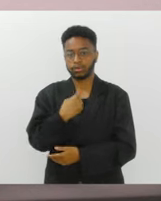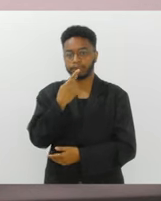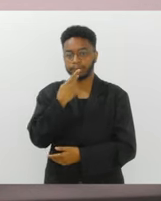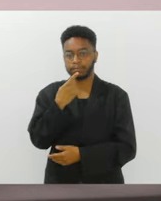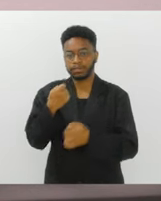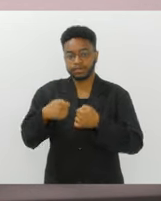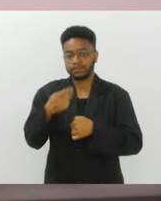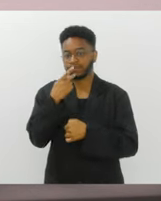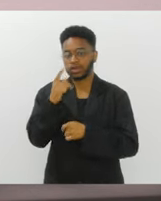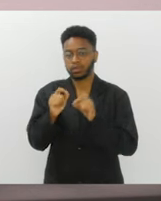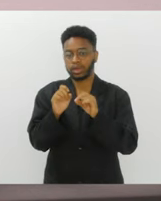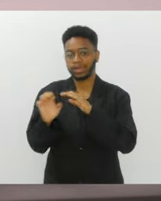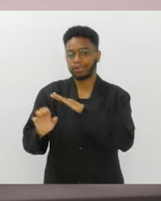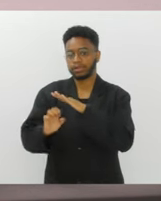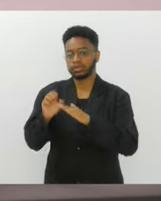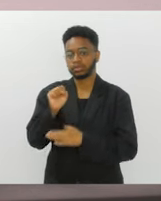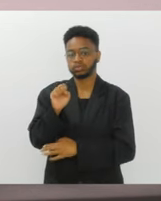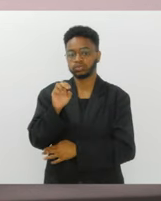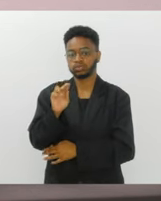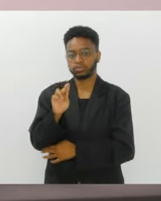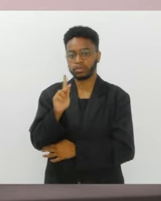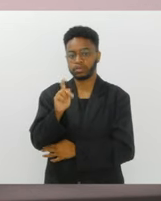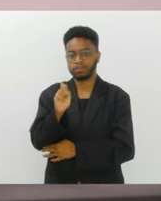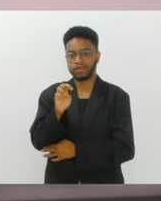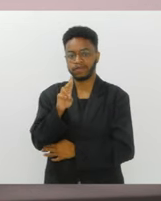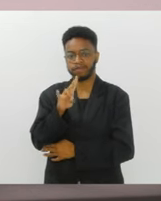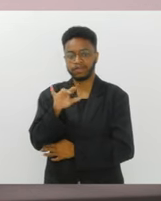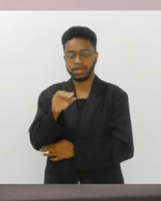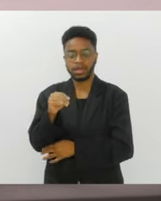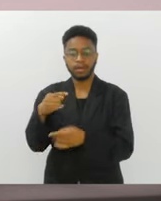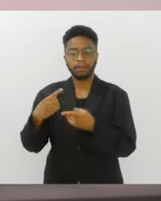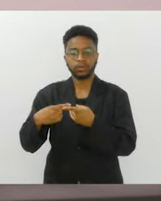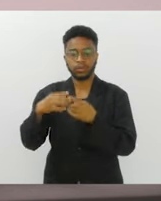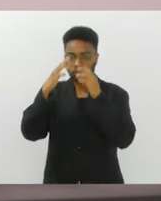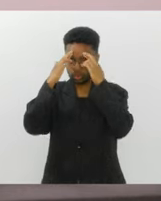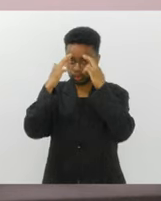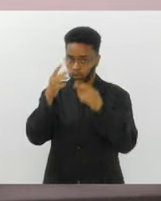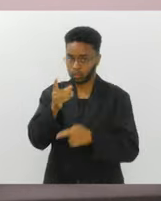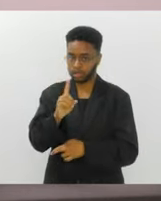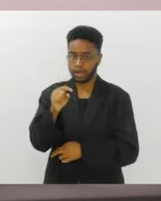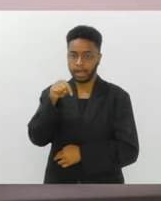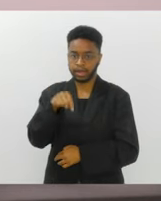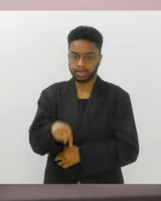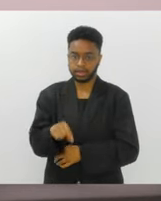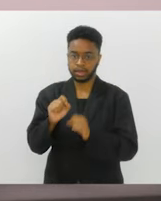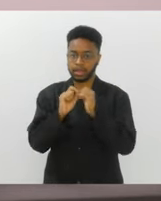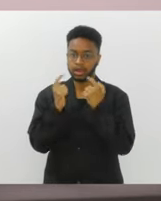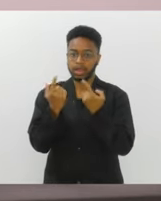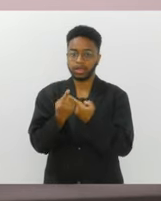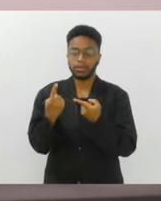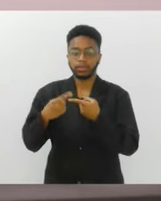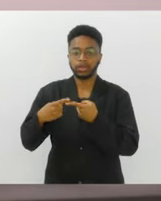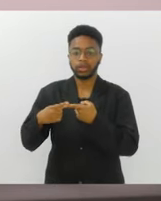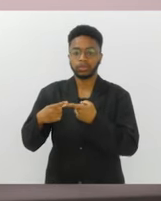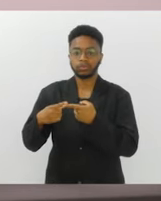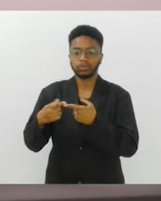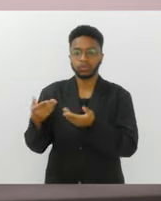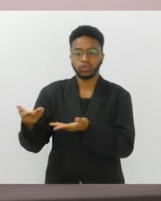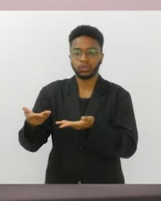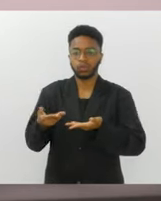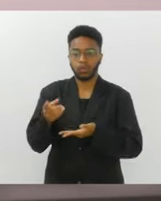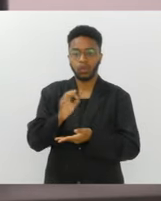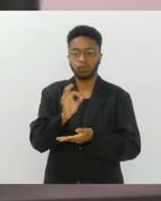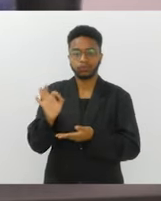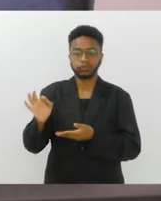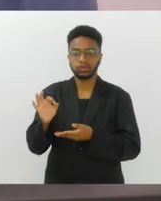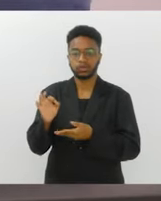Supervia, porque o descaso e o desrespeito com essa casa, dela sequer mandar um representante, a gente já deve saber quem